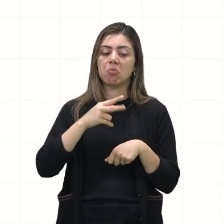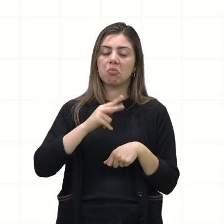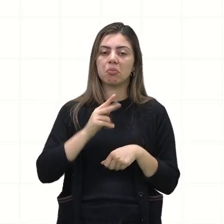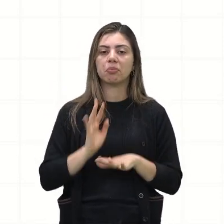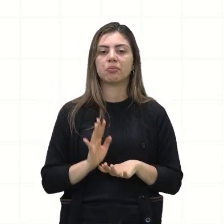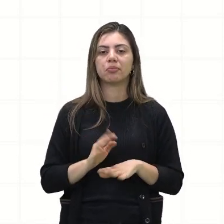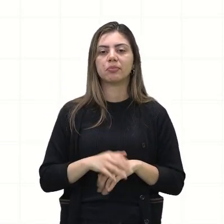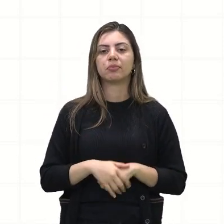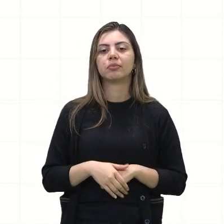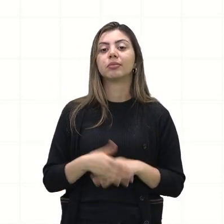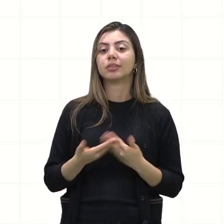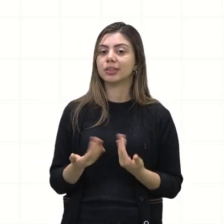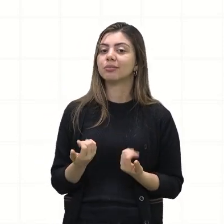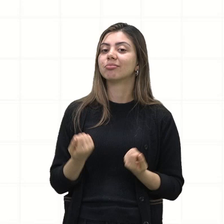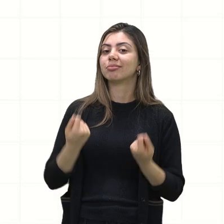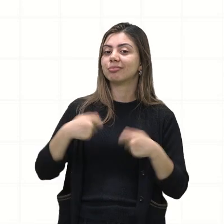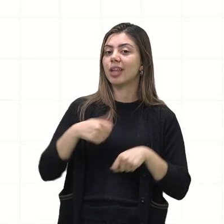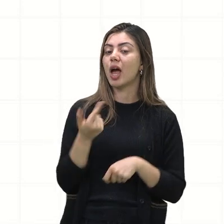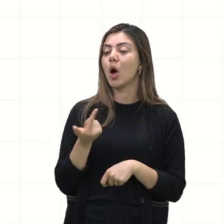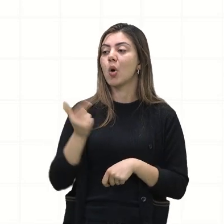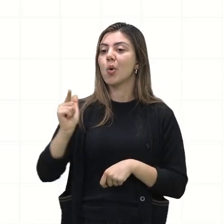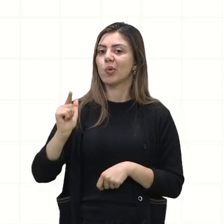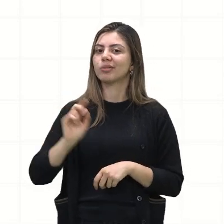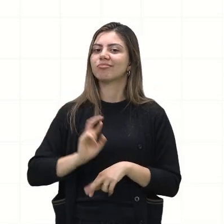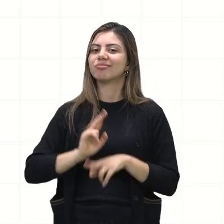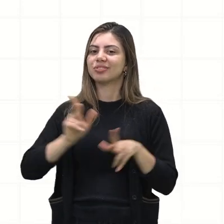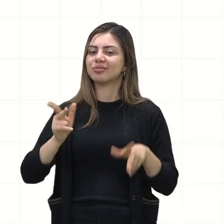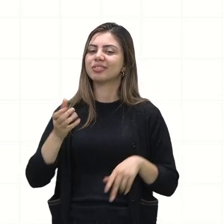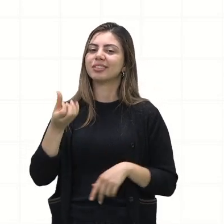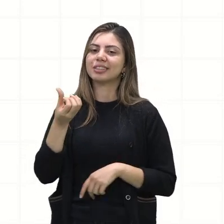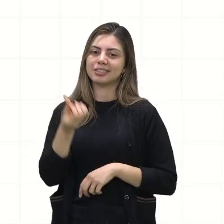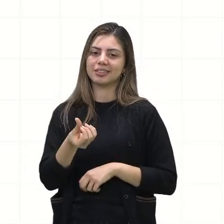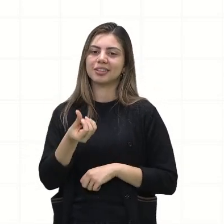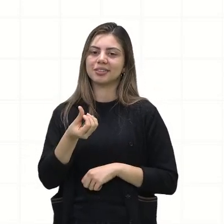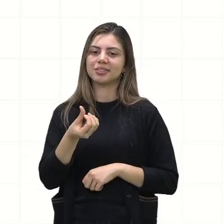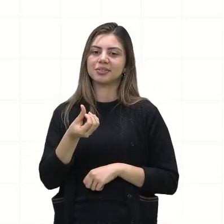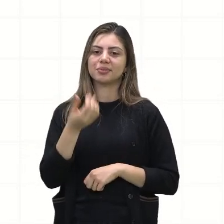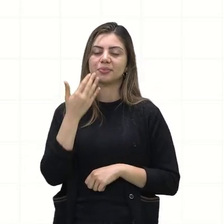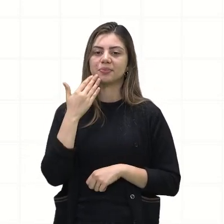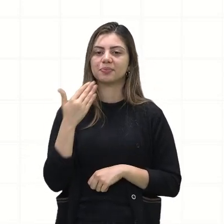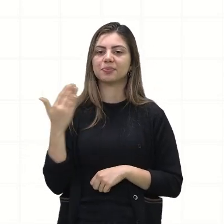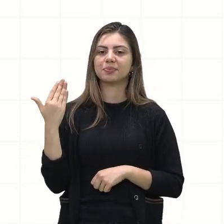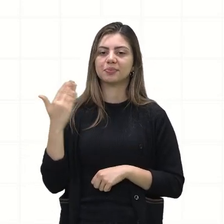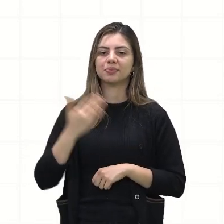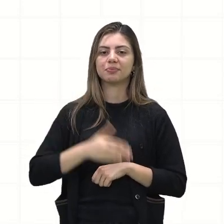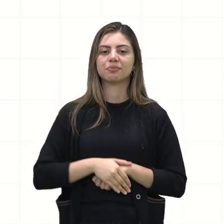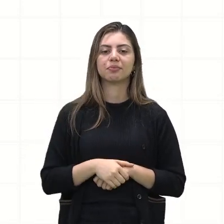tenho uma outra combinação diferente. Sexta combinação.